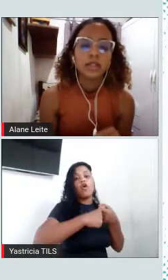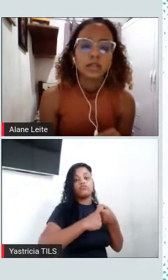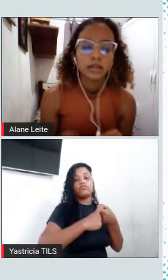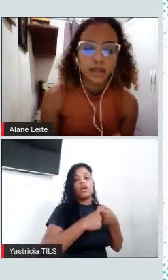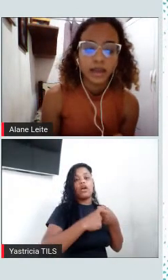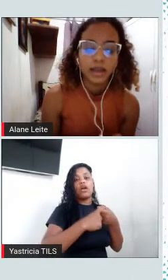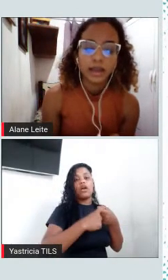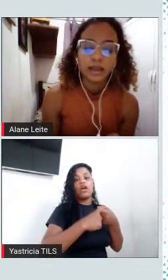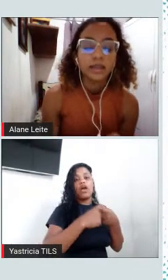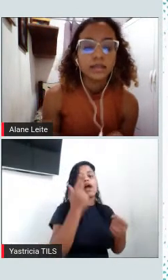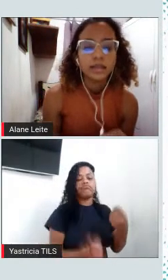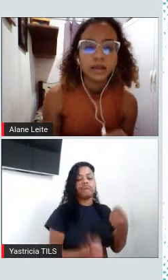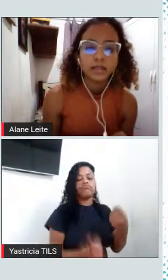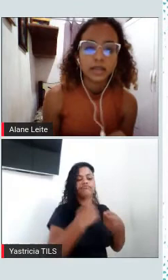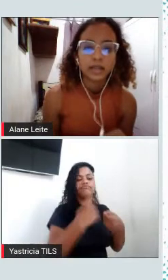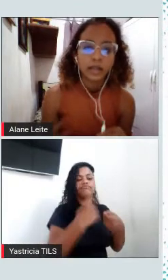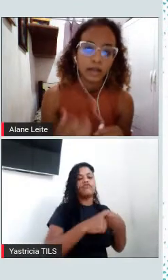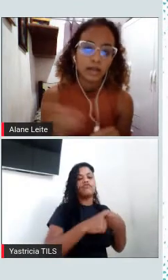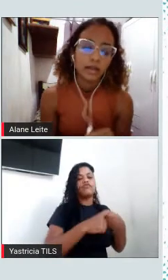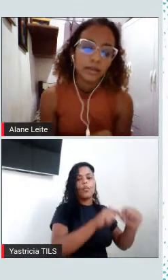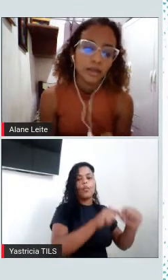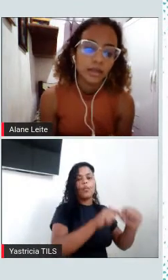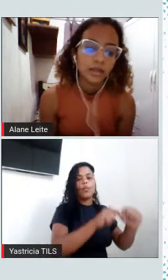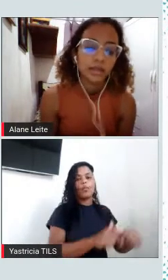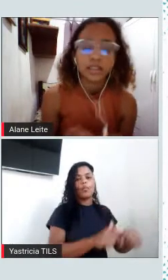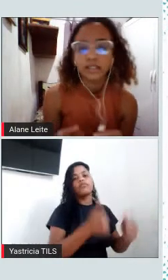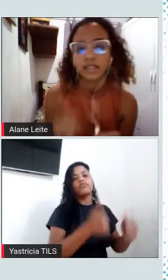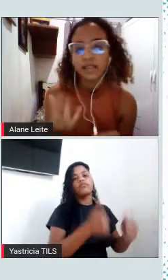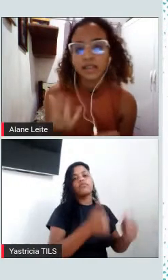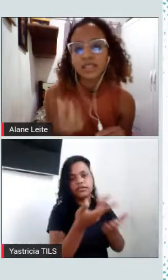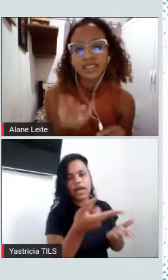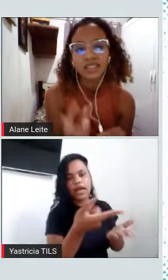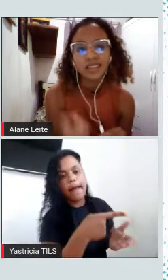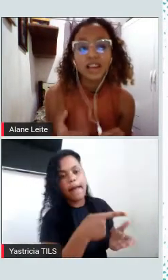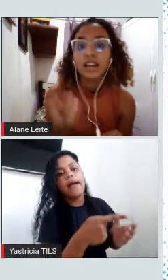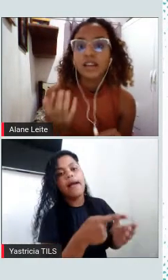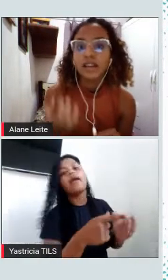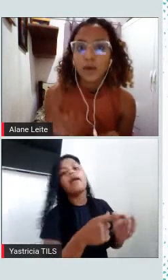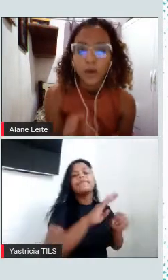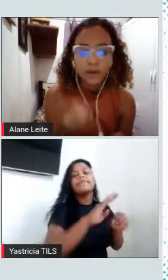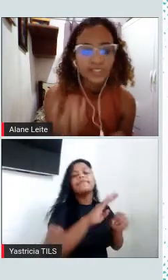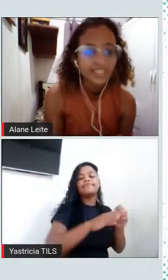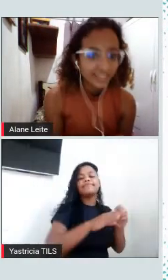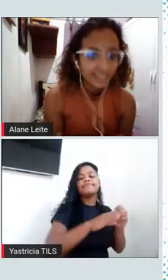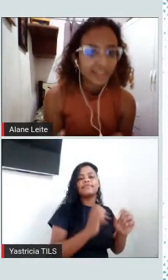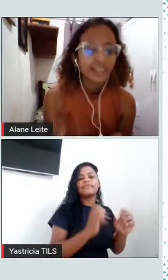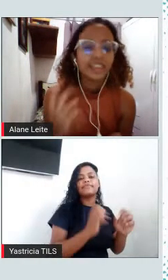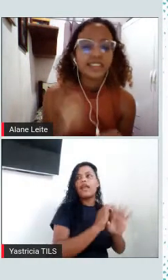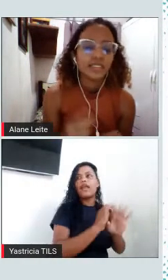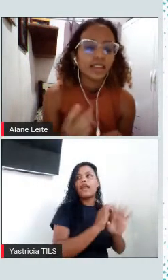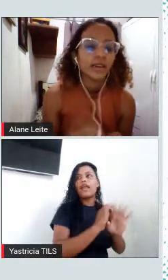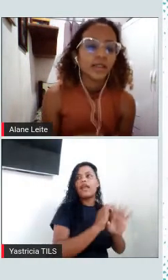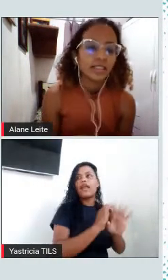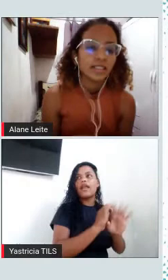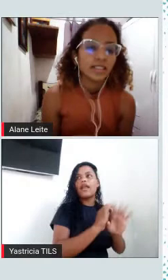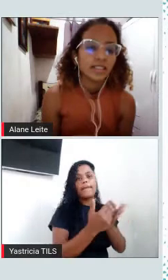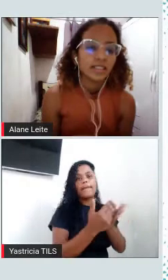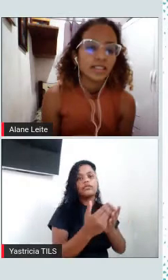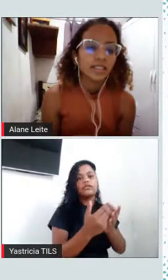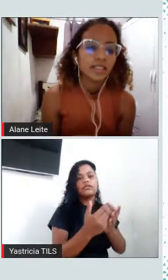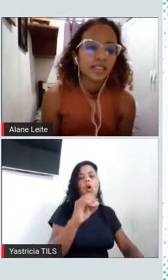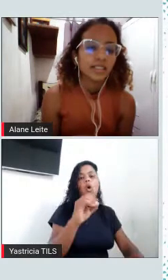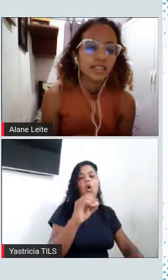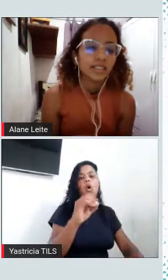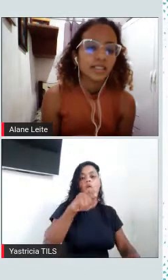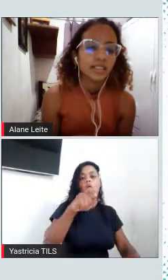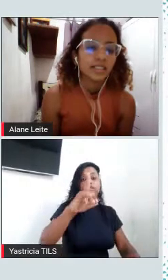estado inicial dela, que era ela branquinha, porque ela já vai estar começando a oxidar. Oxidação também